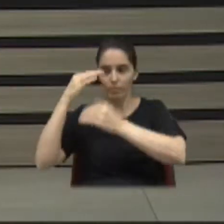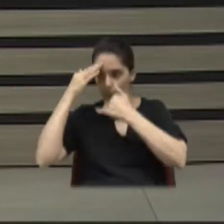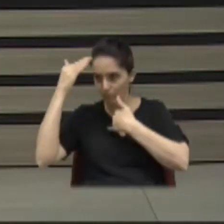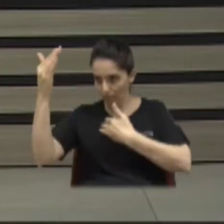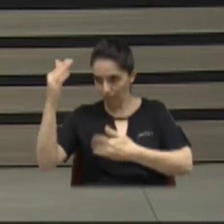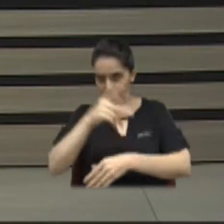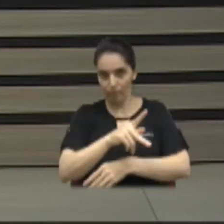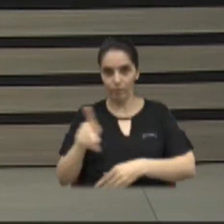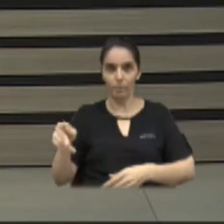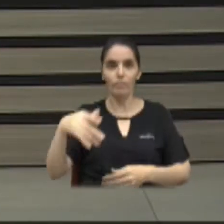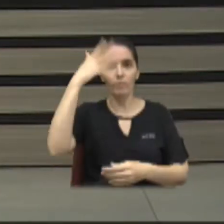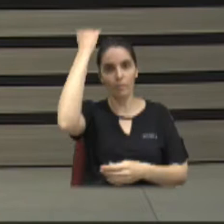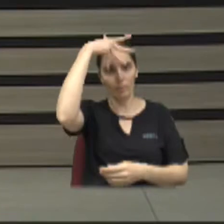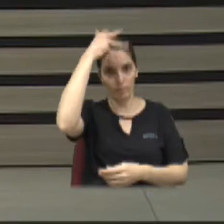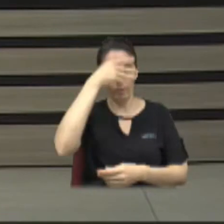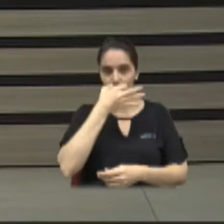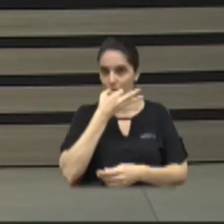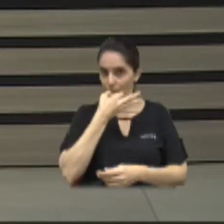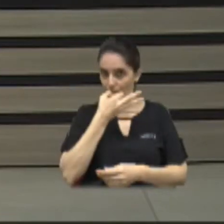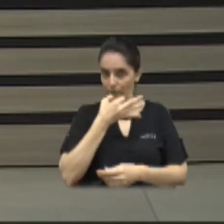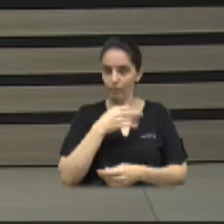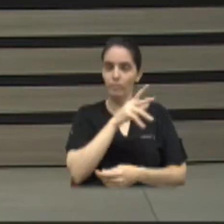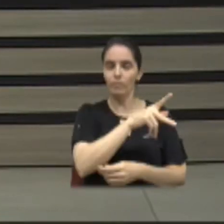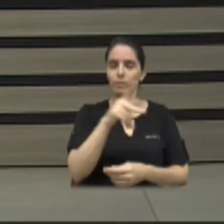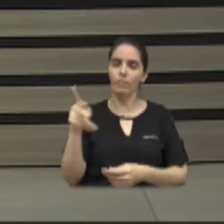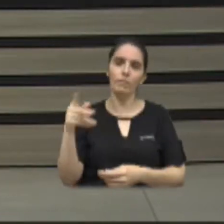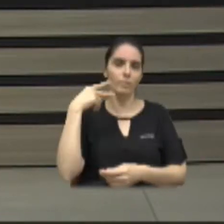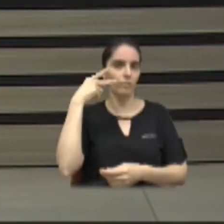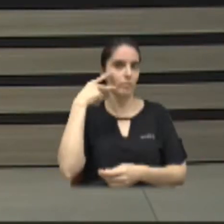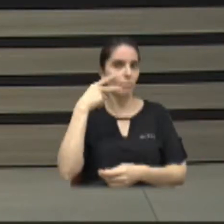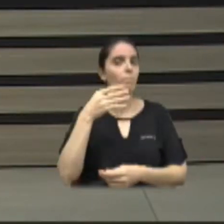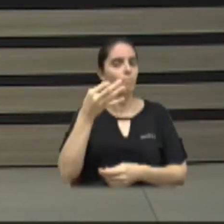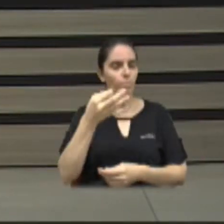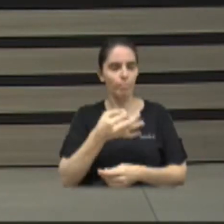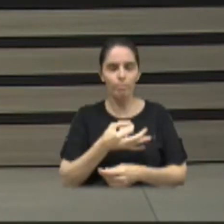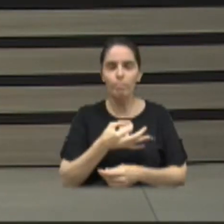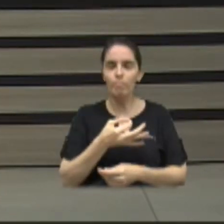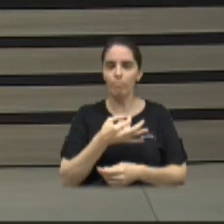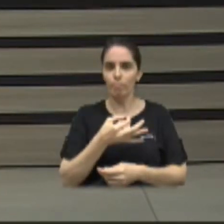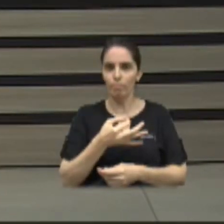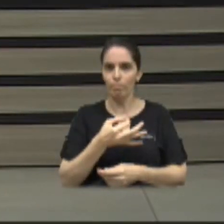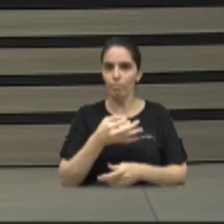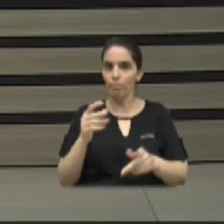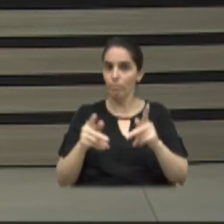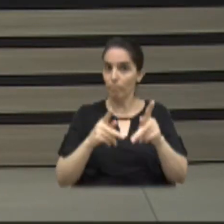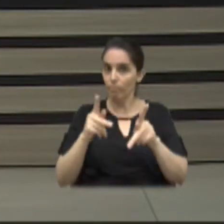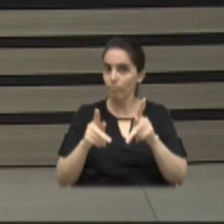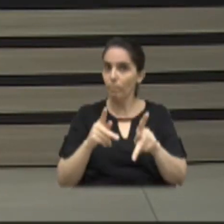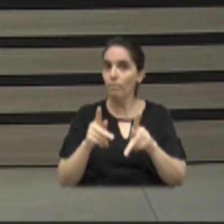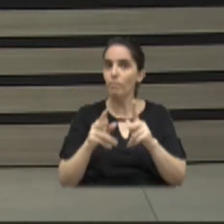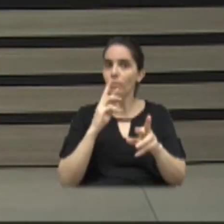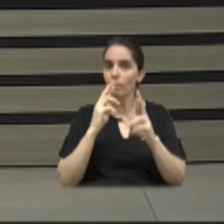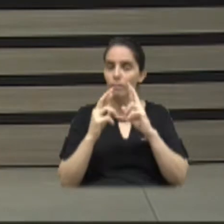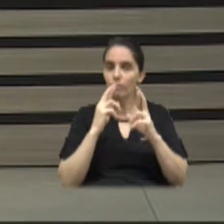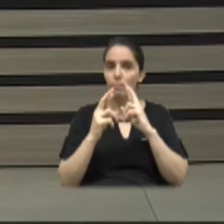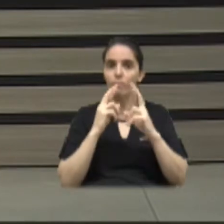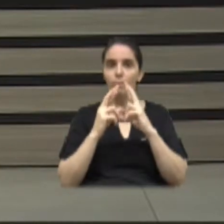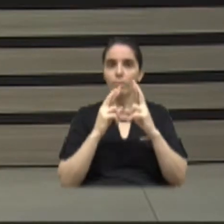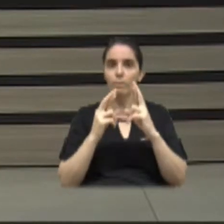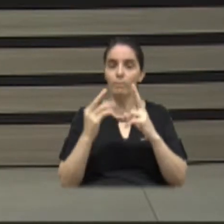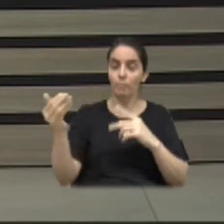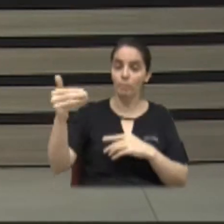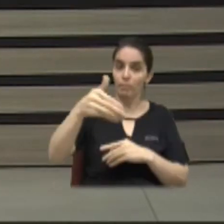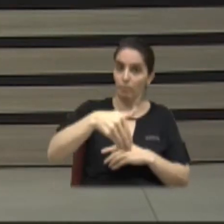Tanque. Senhor presidente, nobres pares, por certo, quando a população reclama e veio até